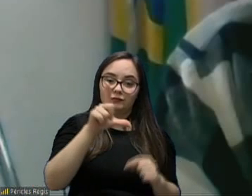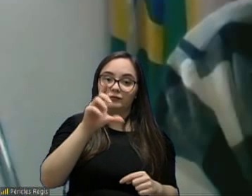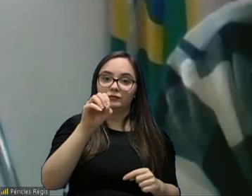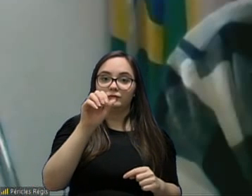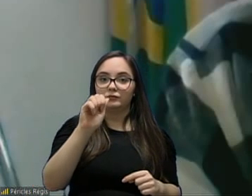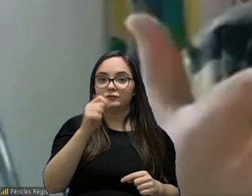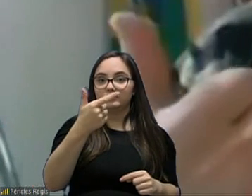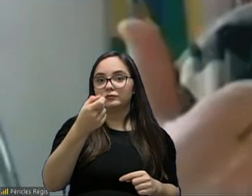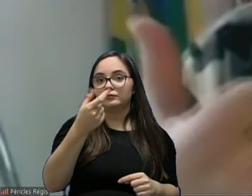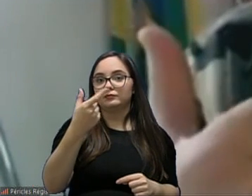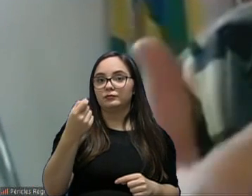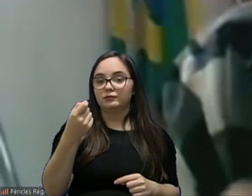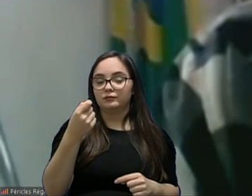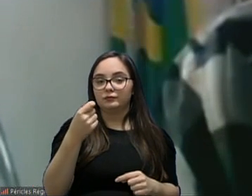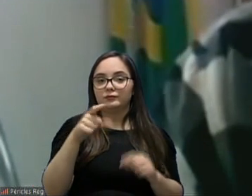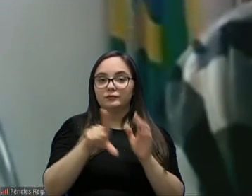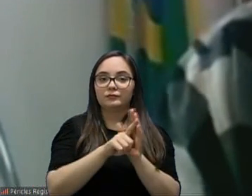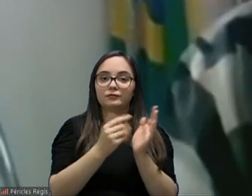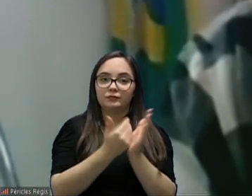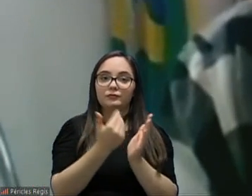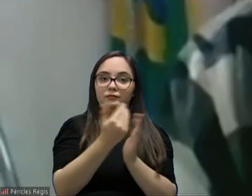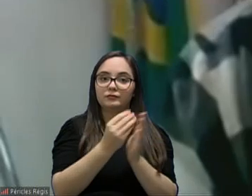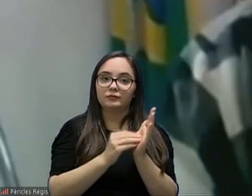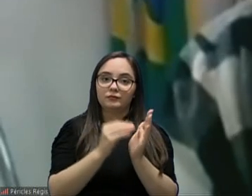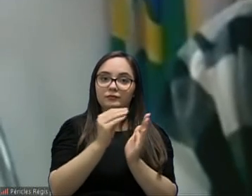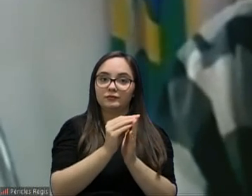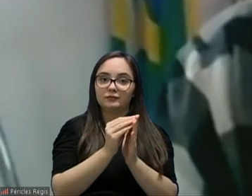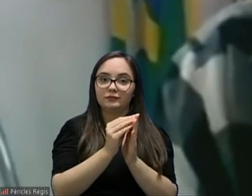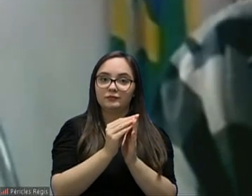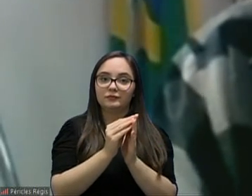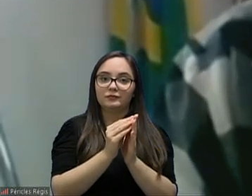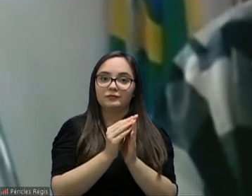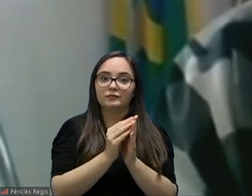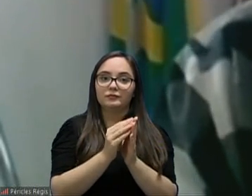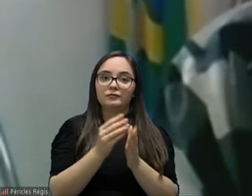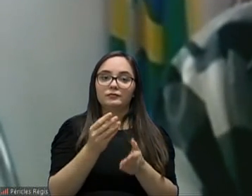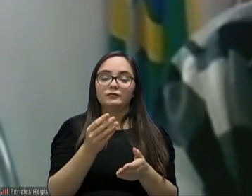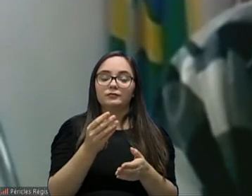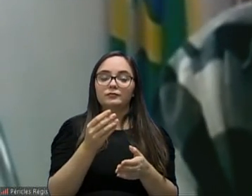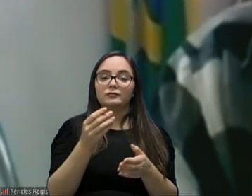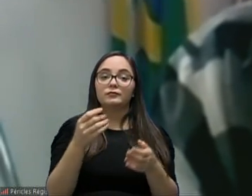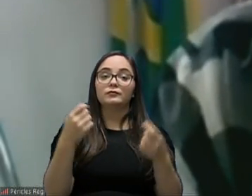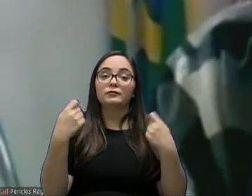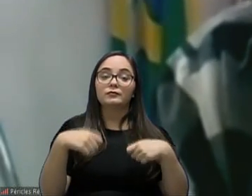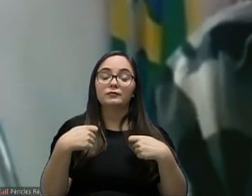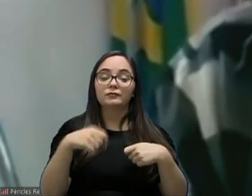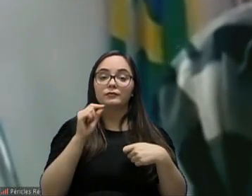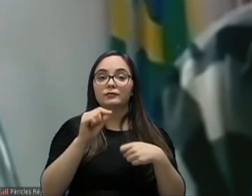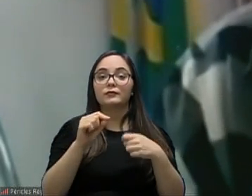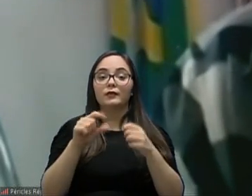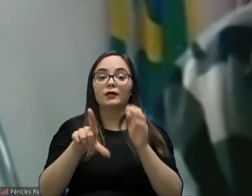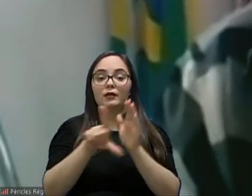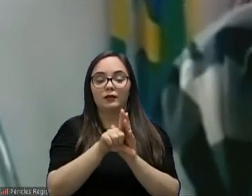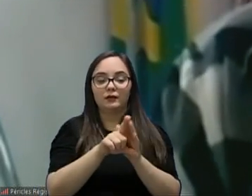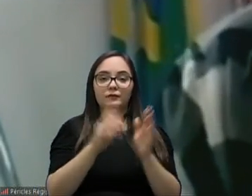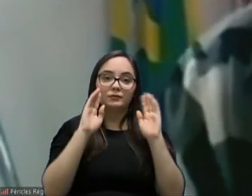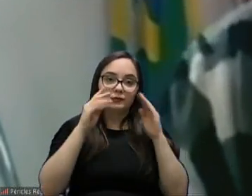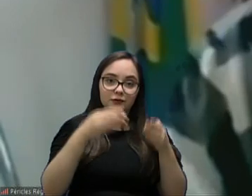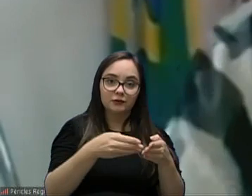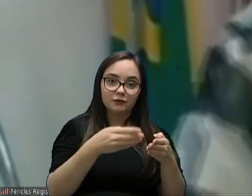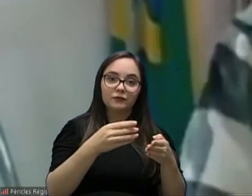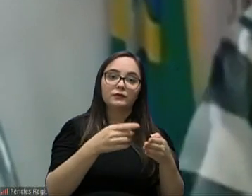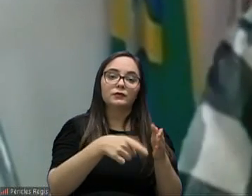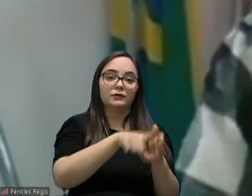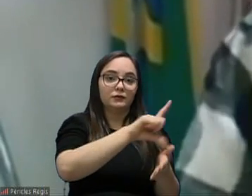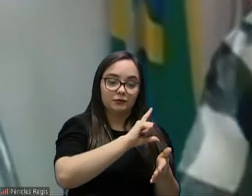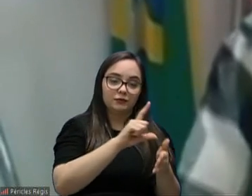2020... em que se disse que as emendas individuais, prevendo transferência de recursos de capital, dependeriam de lei específica anterior à lei orçamentária. Isso. Com